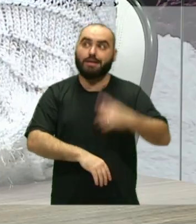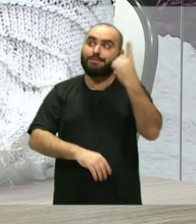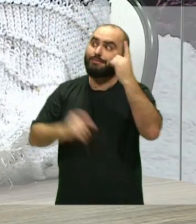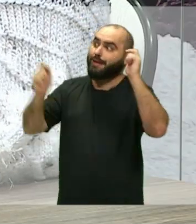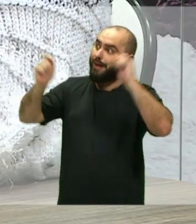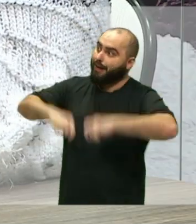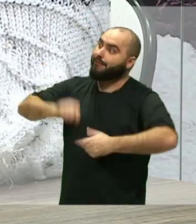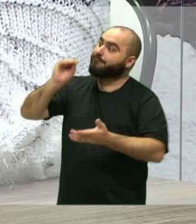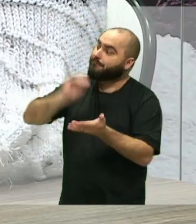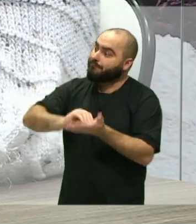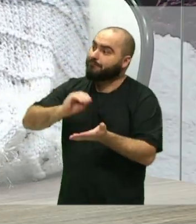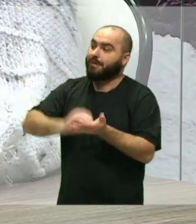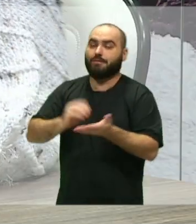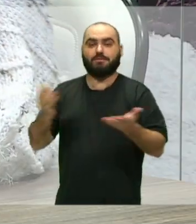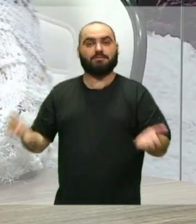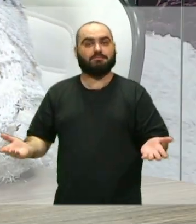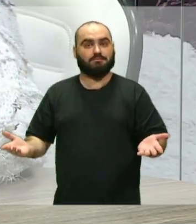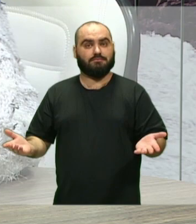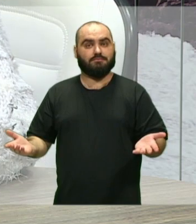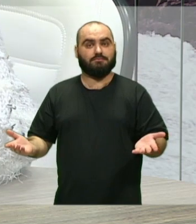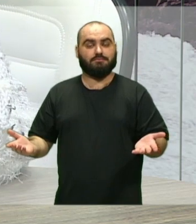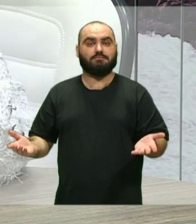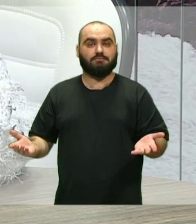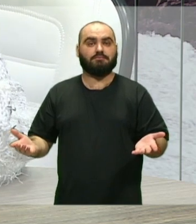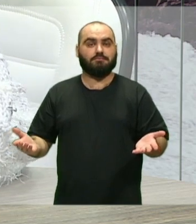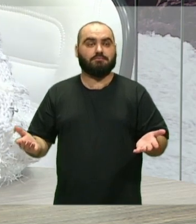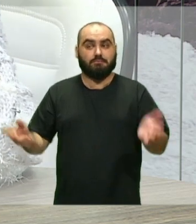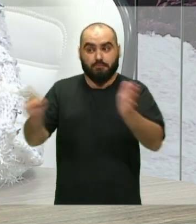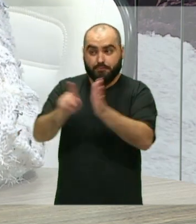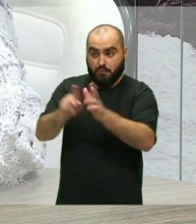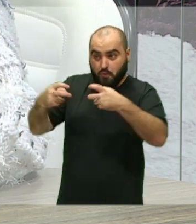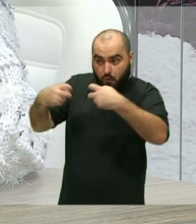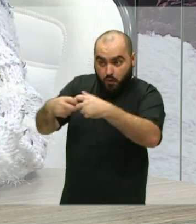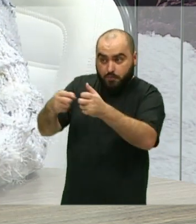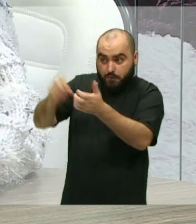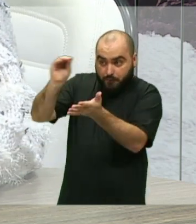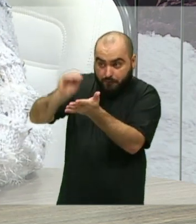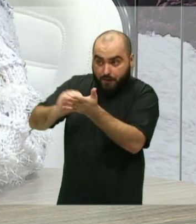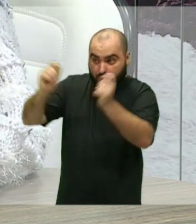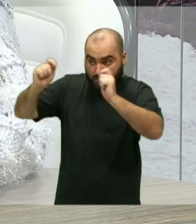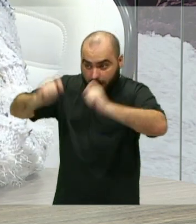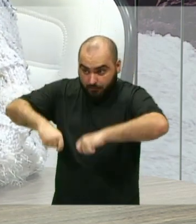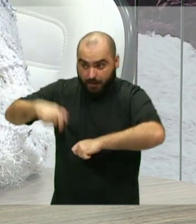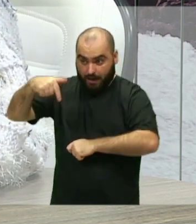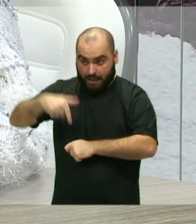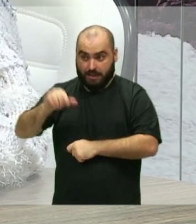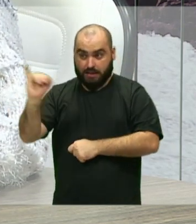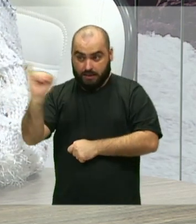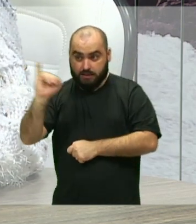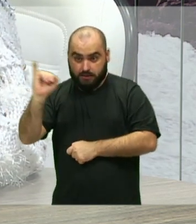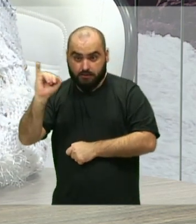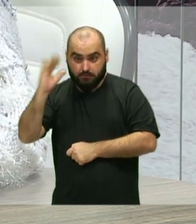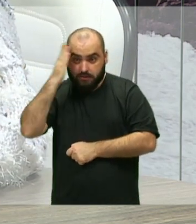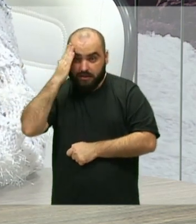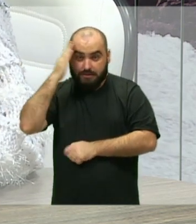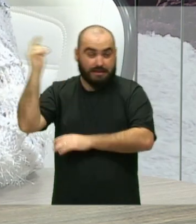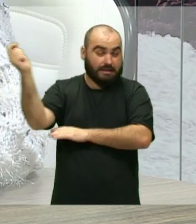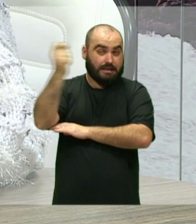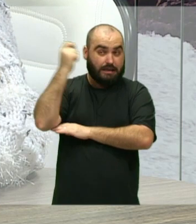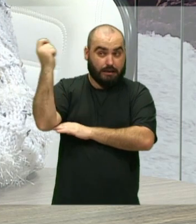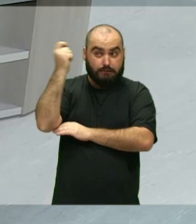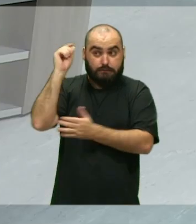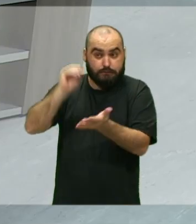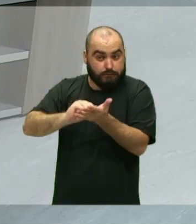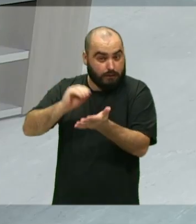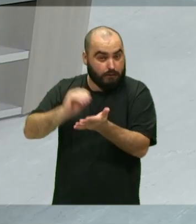falta, como falta capacitação para o transporte público aqui de Itajaí especificamente, e de forma bem grave, pelo que eu estou